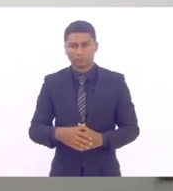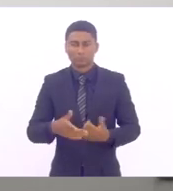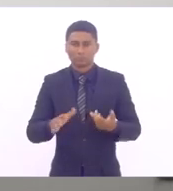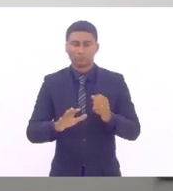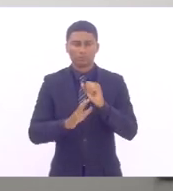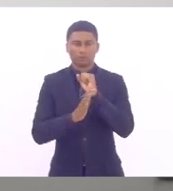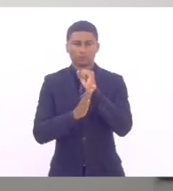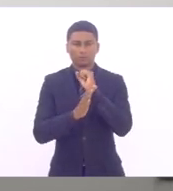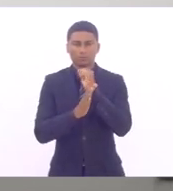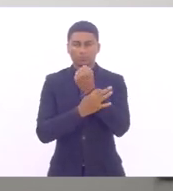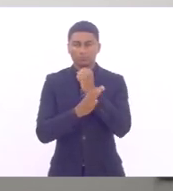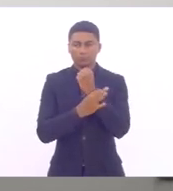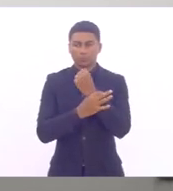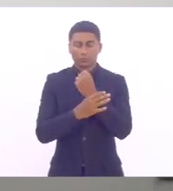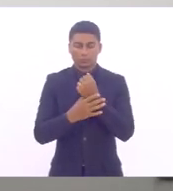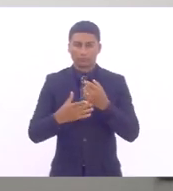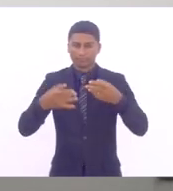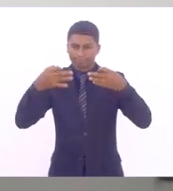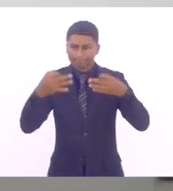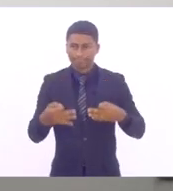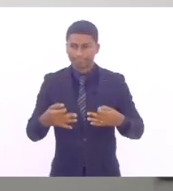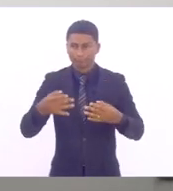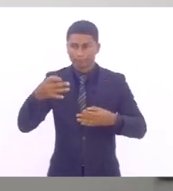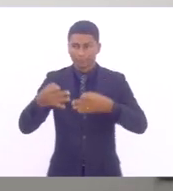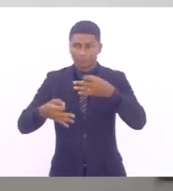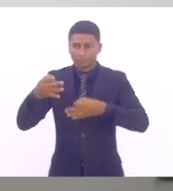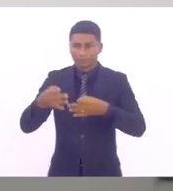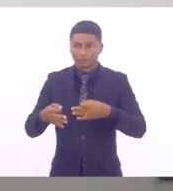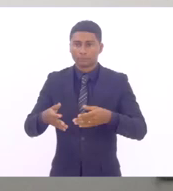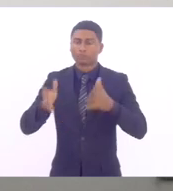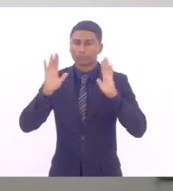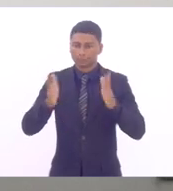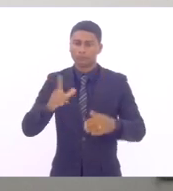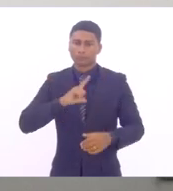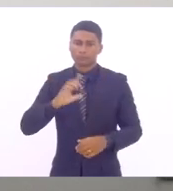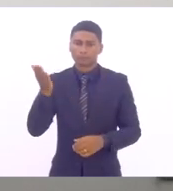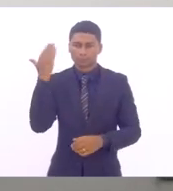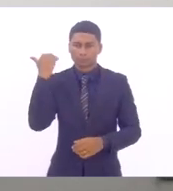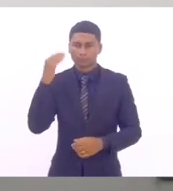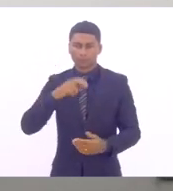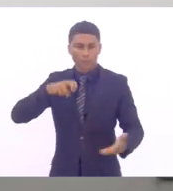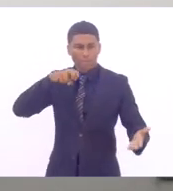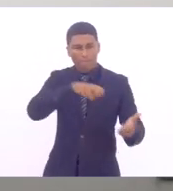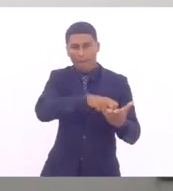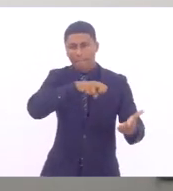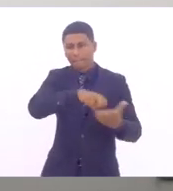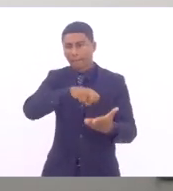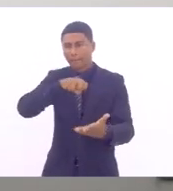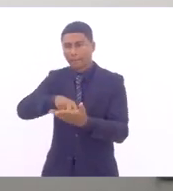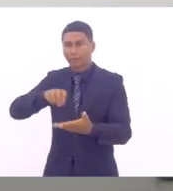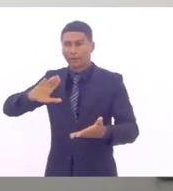da coisa julgada, que já há determinadas sanções aplicadas a torcidas organizadas e